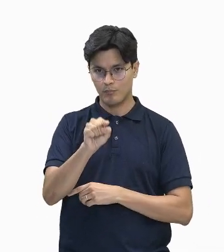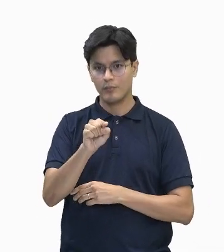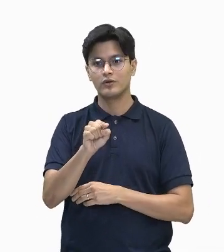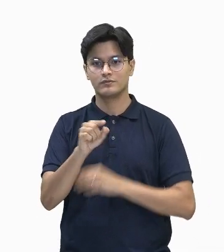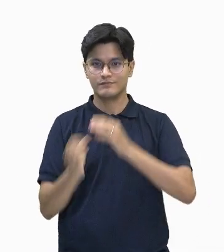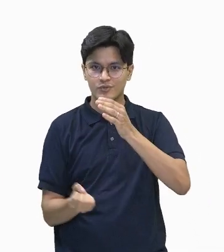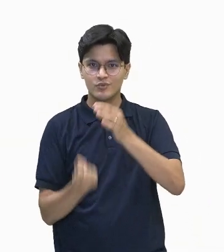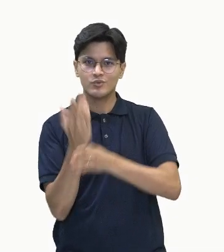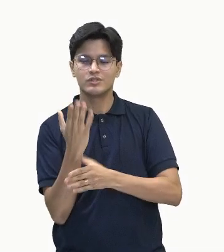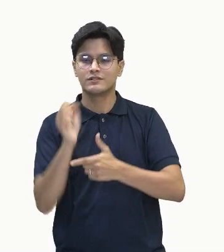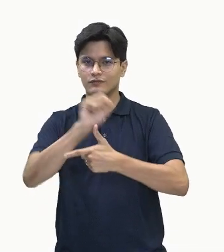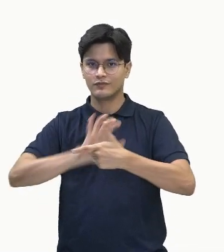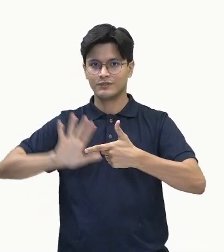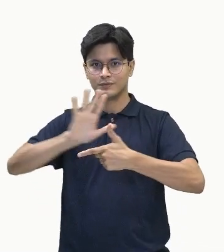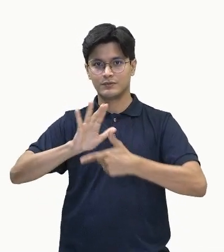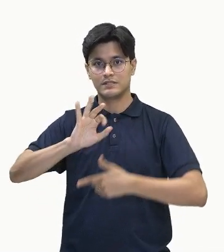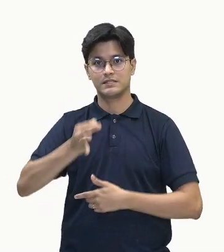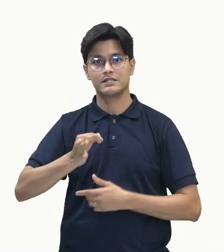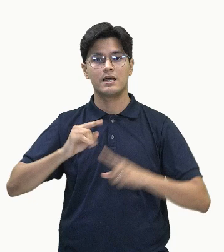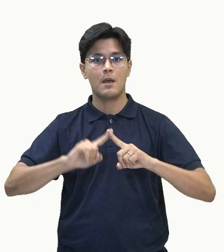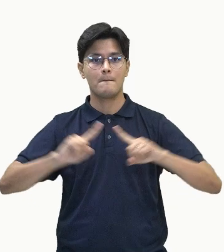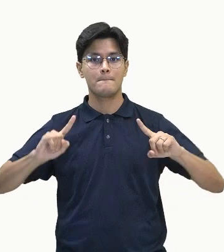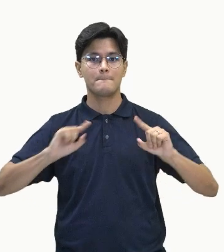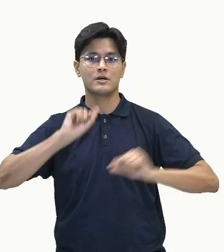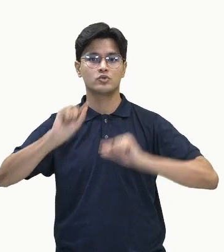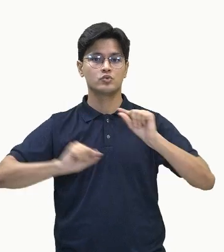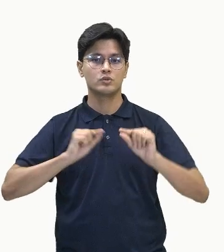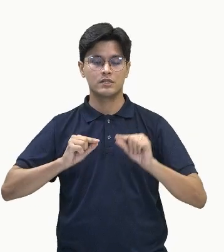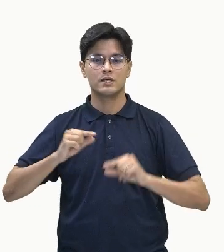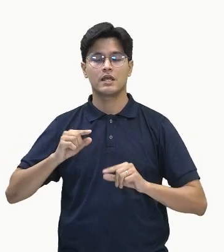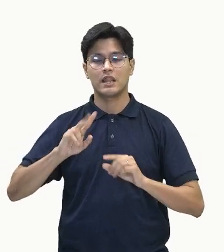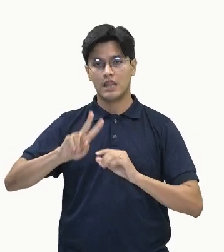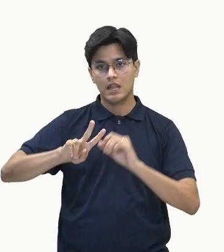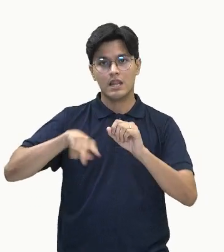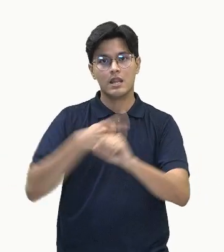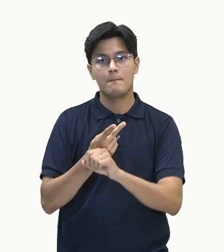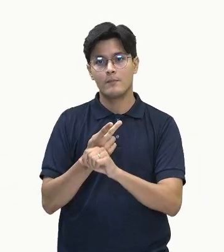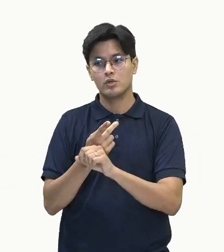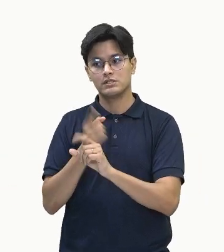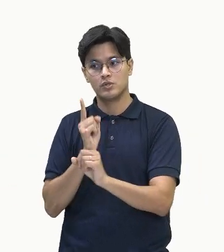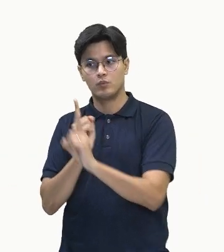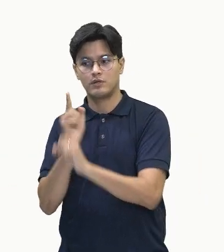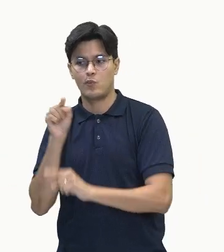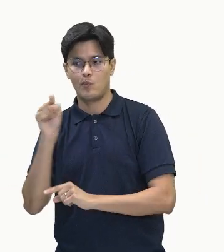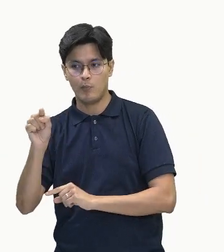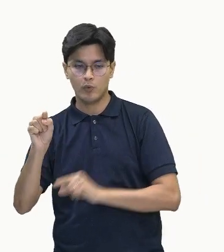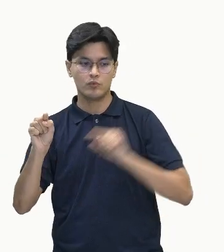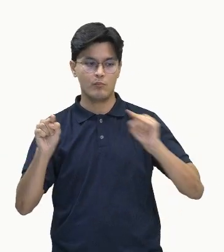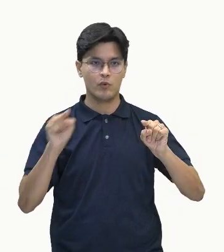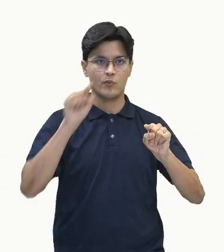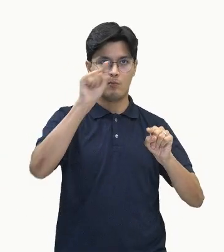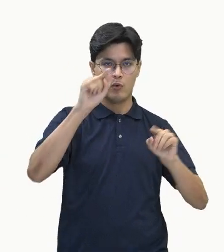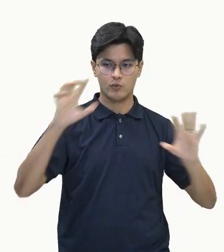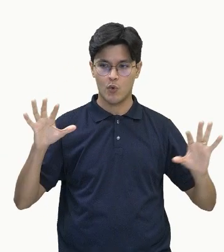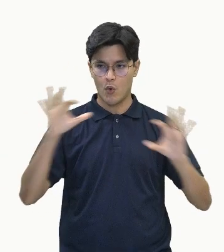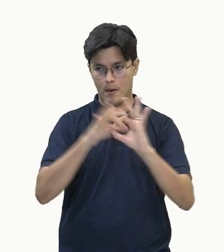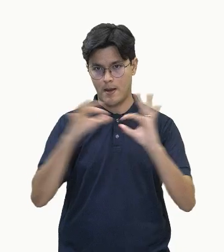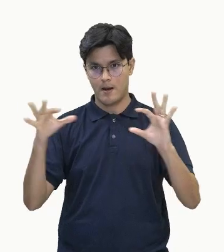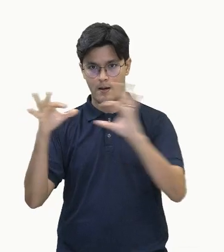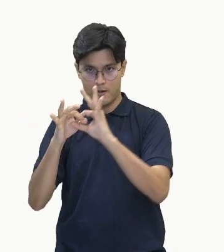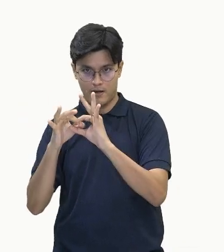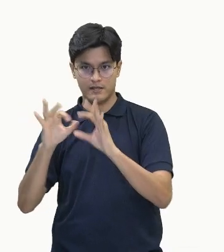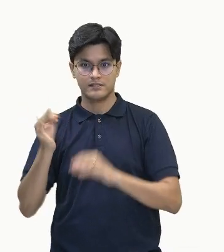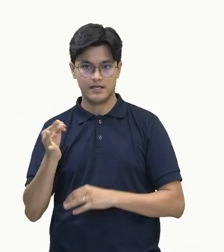cartesiano. Marque os pontos e conecte-os para formar uma figura. Olha só, nós temos os